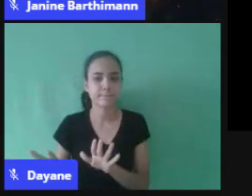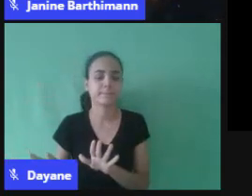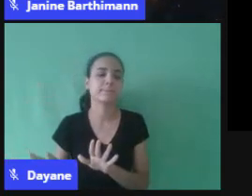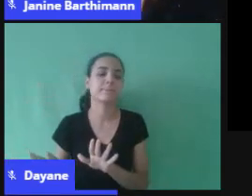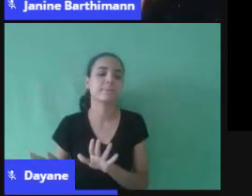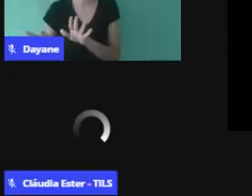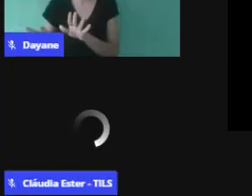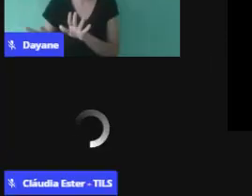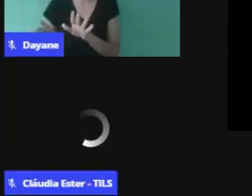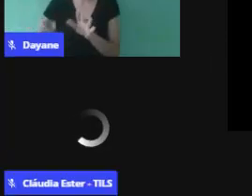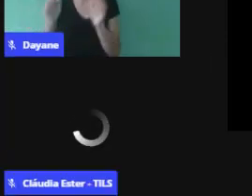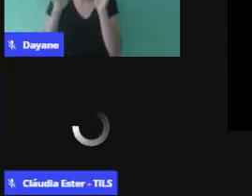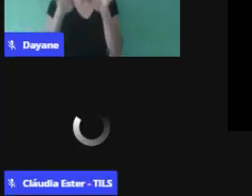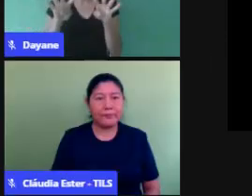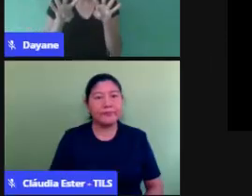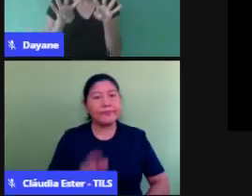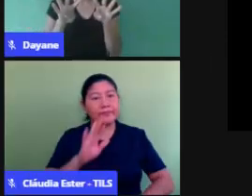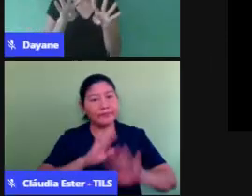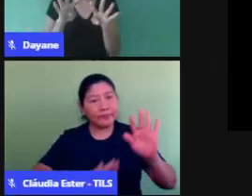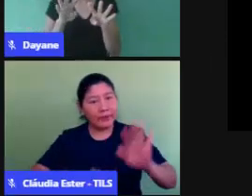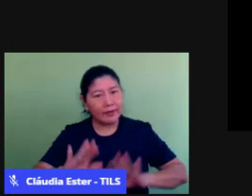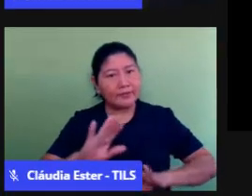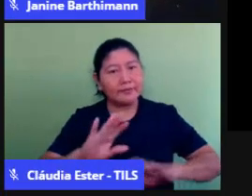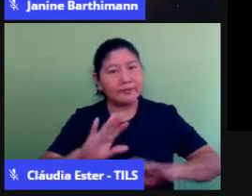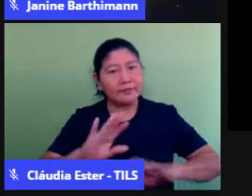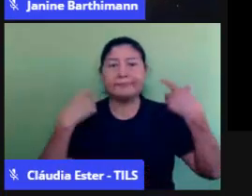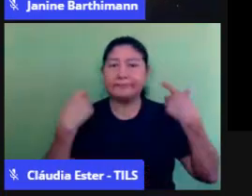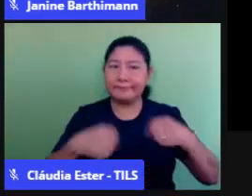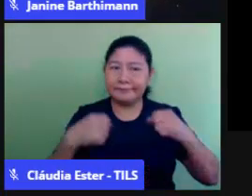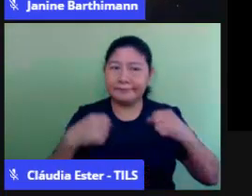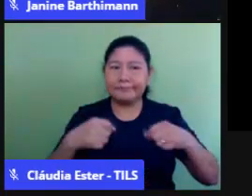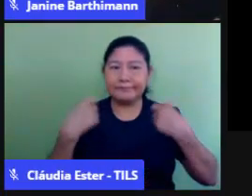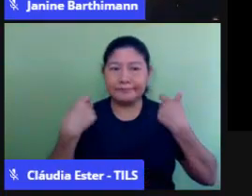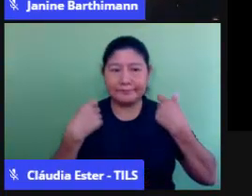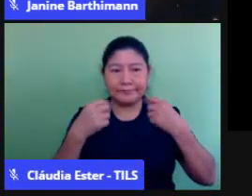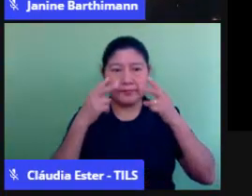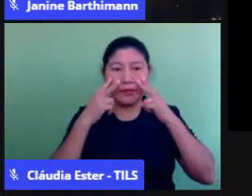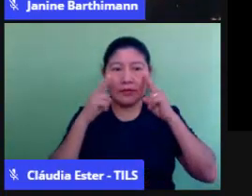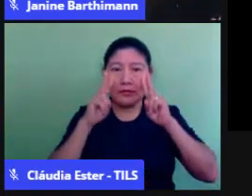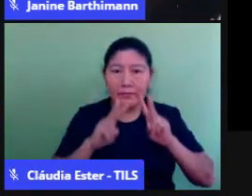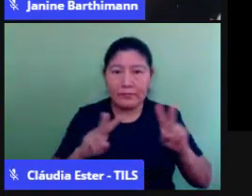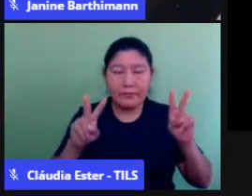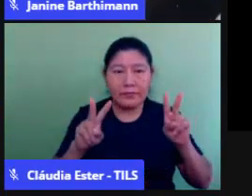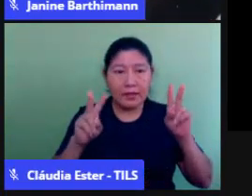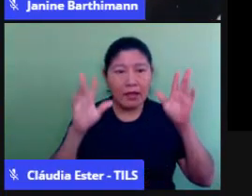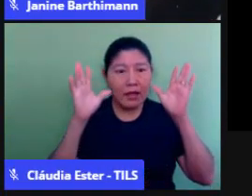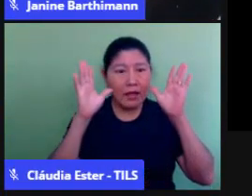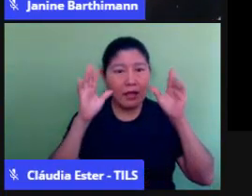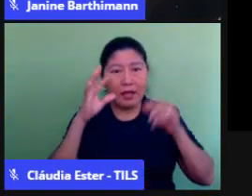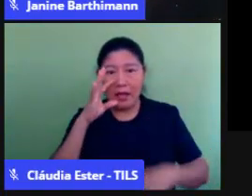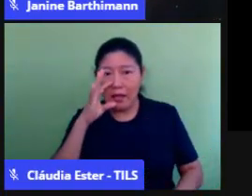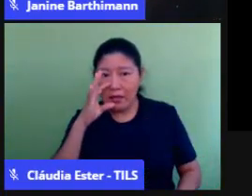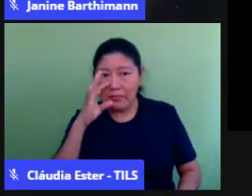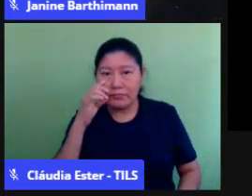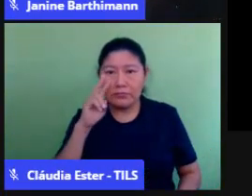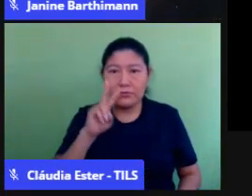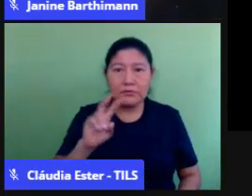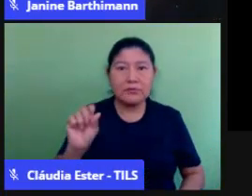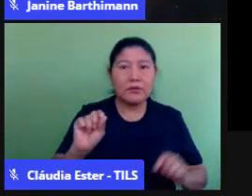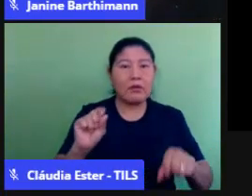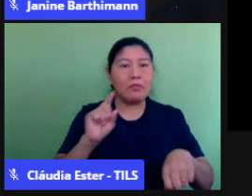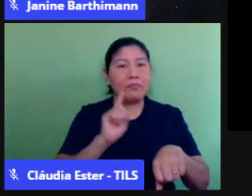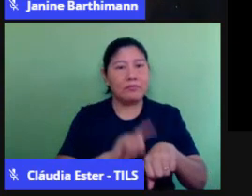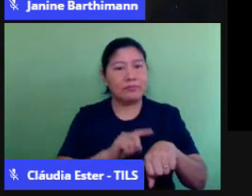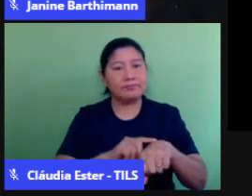ao socioemocional. No momento pandêmico, todos nós estamos aflitos, né? E